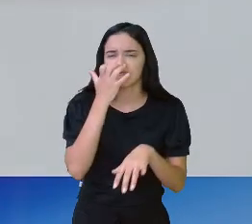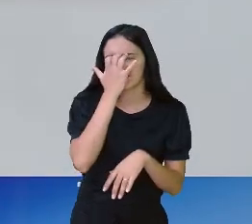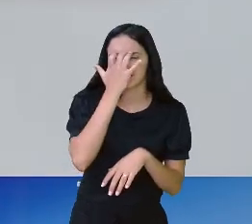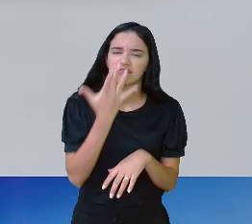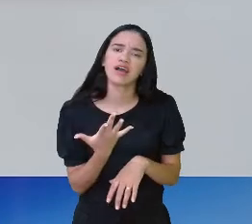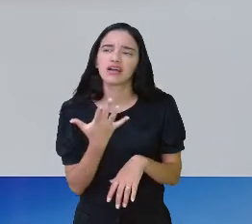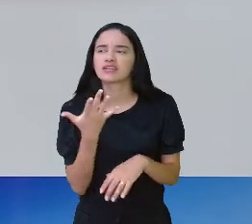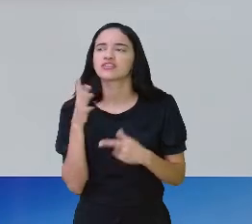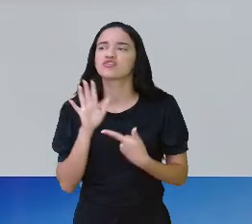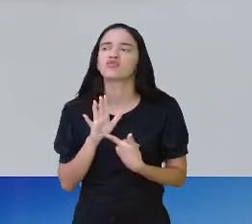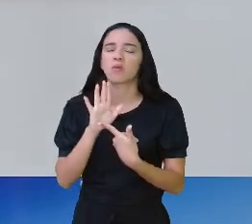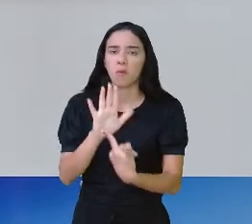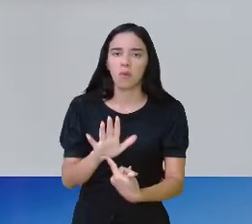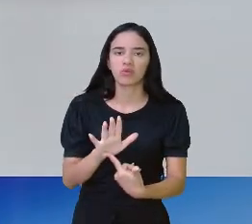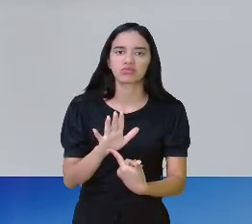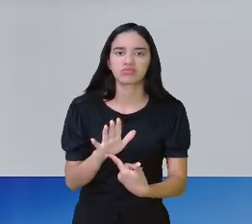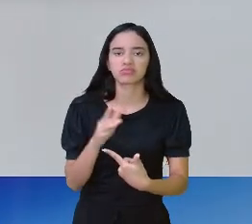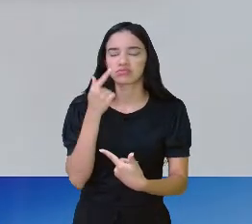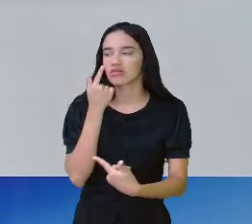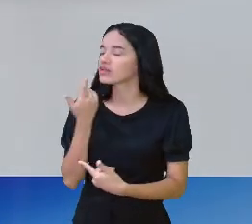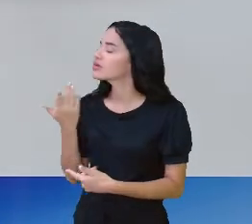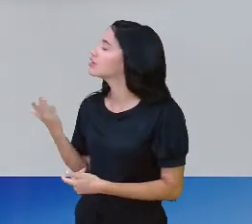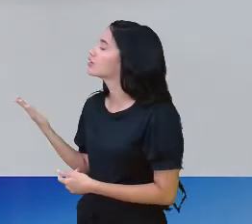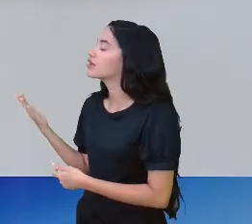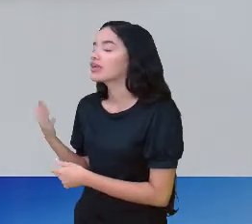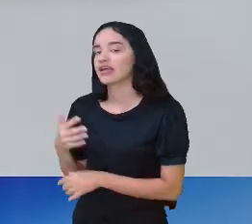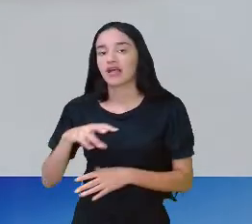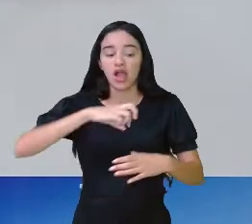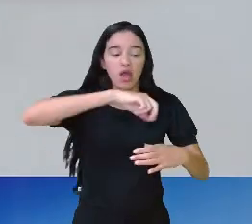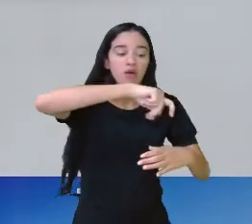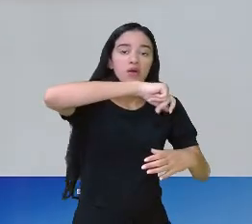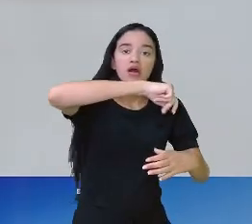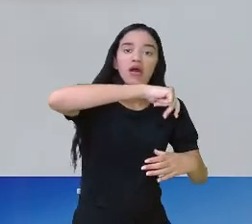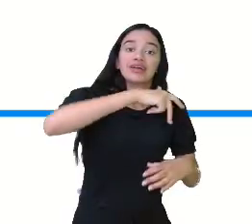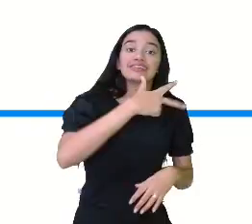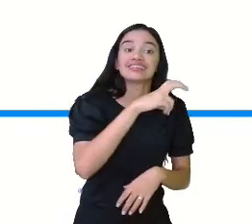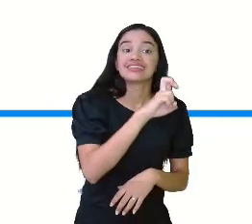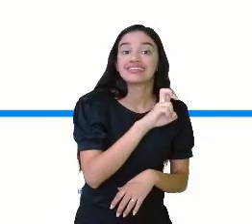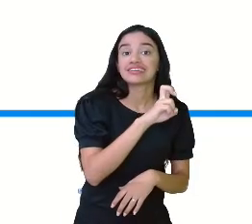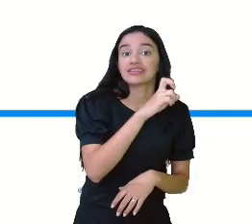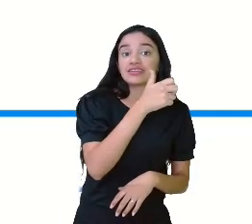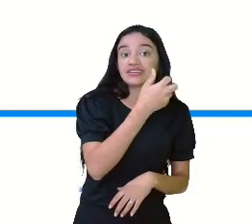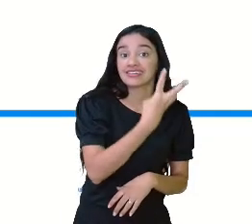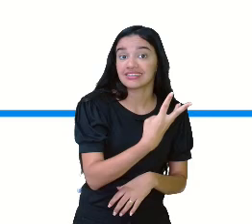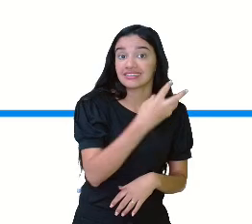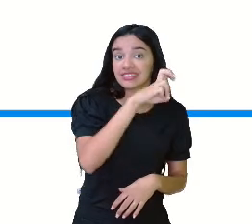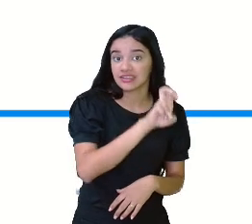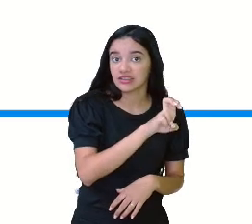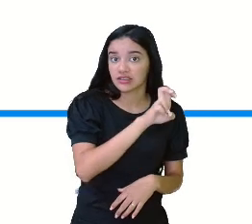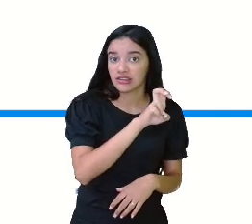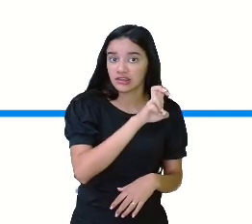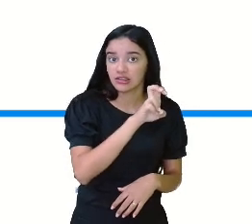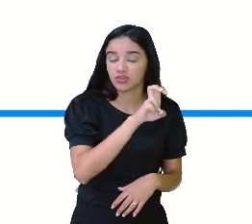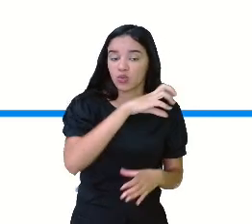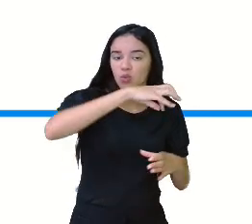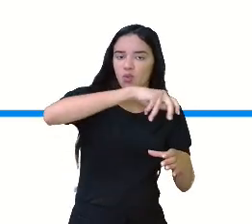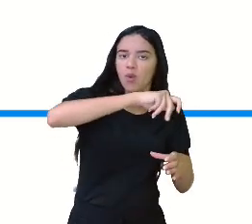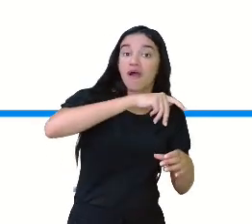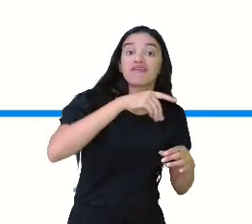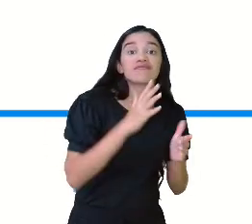fácil, essa eu já vou mostrar aqui. Essas são as 35 tampas que ele vai precisar dividir